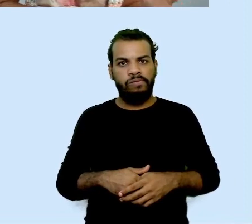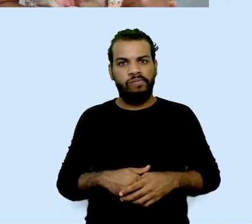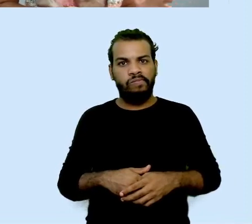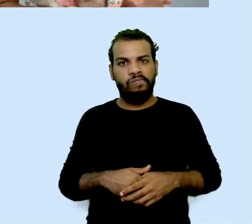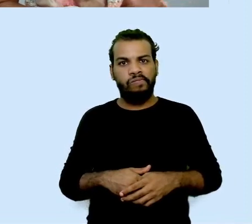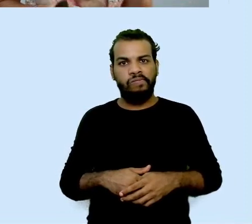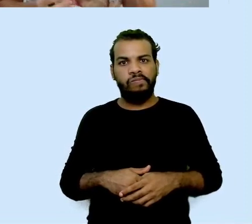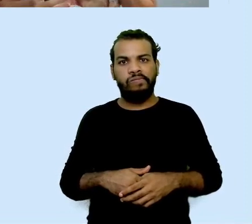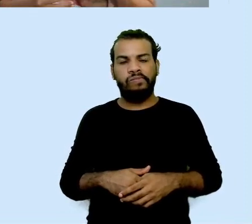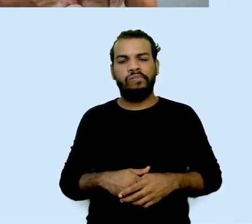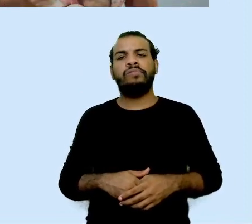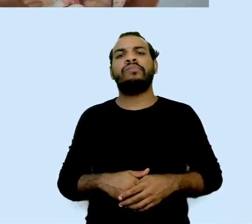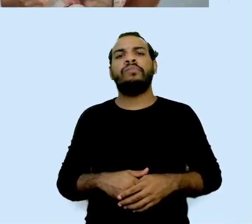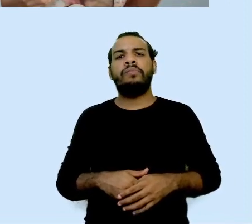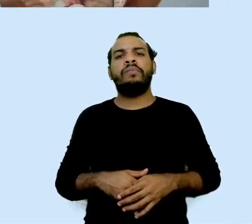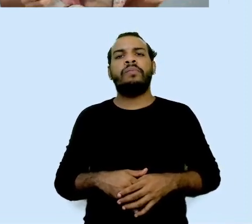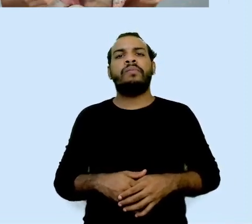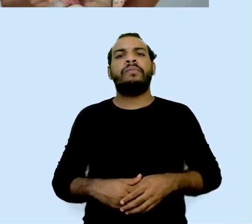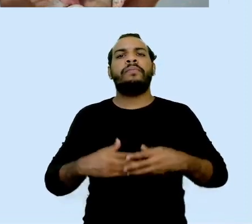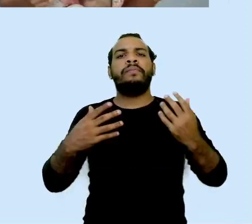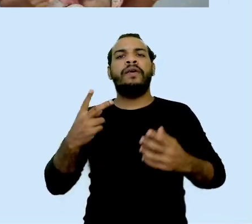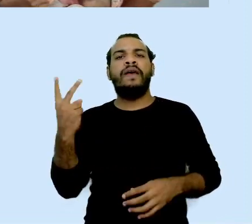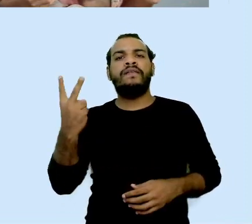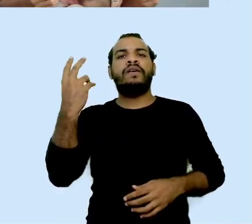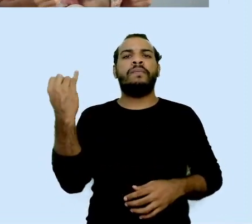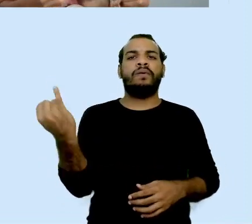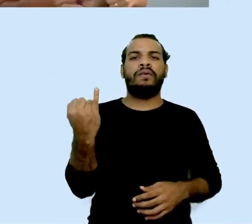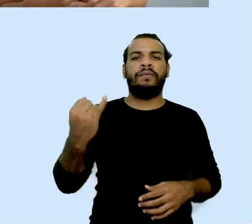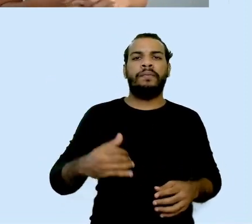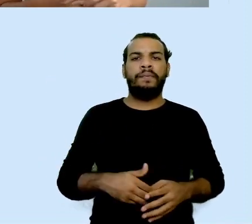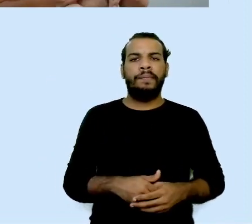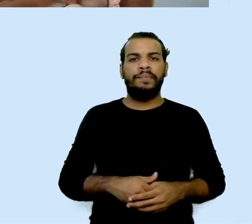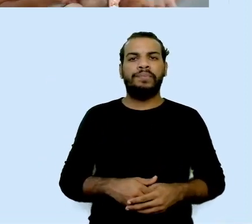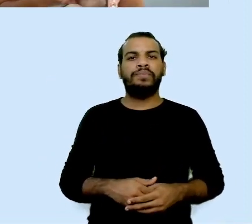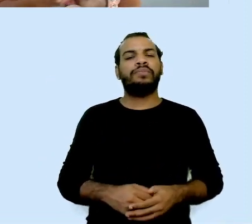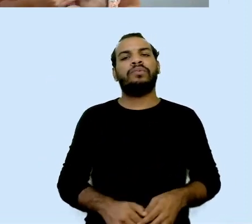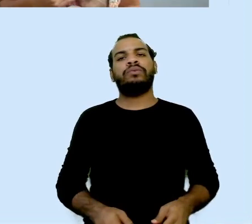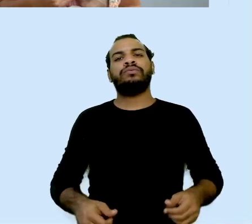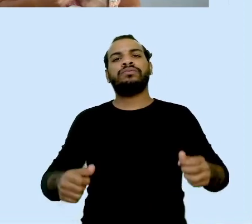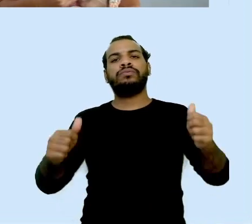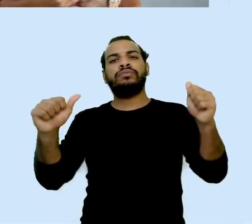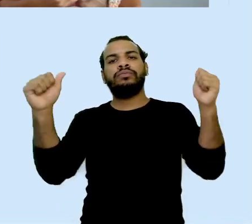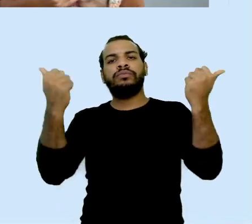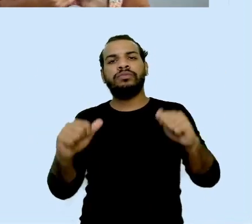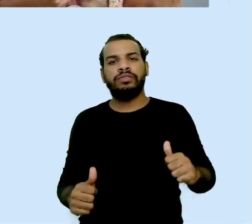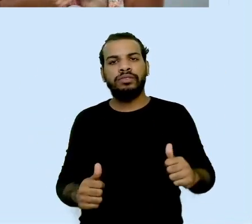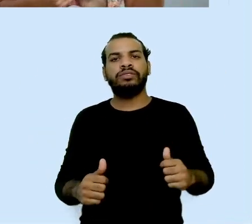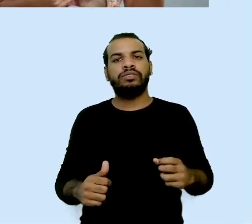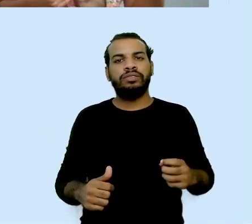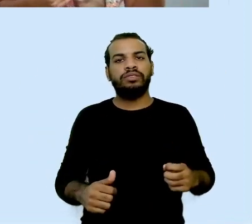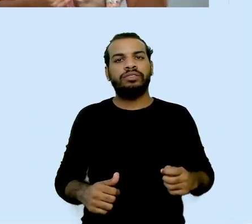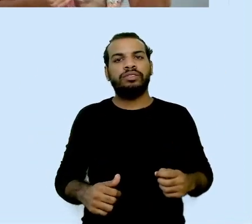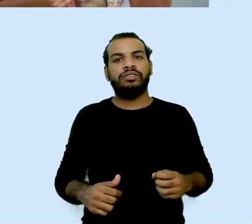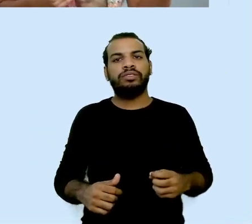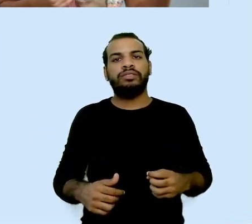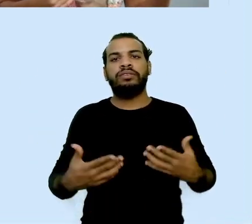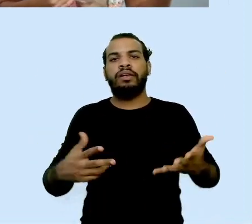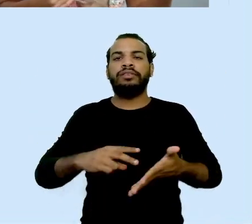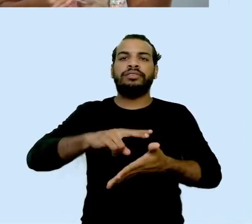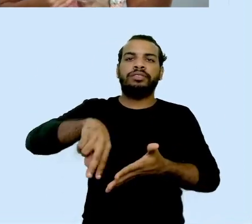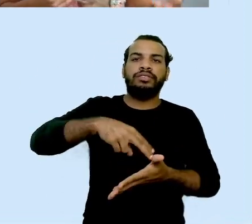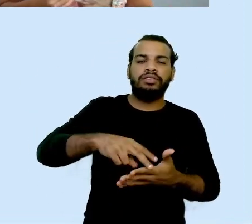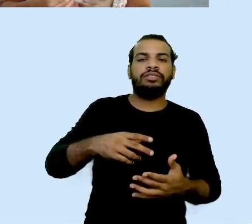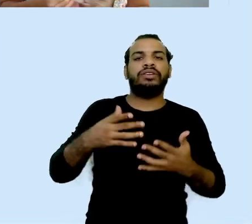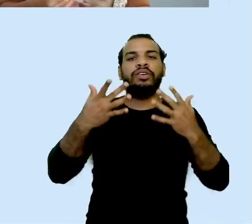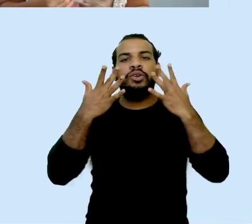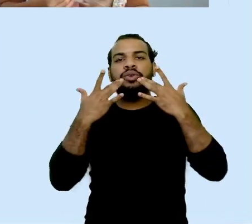algo criado para destacar valores importantes da arte que está sendo encenada, seja dança, seja